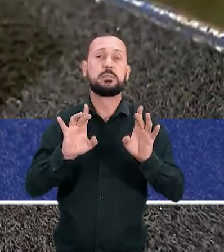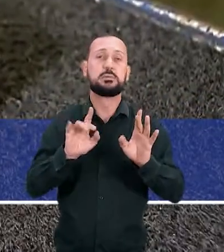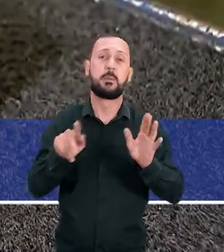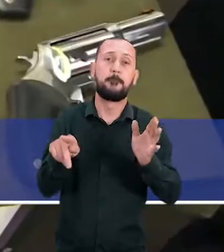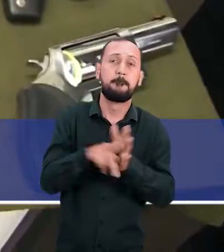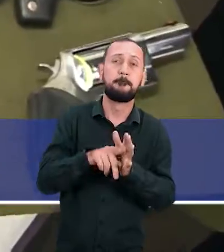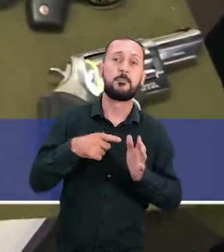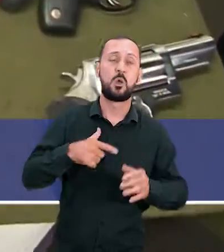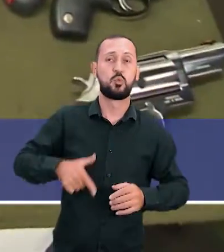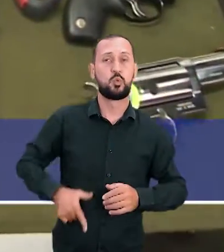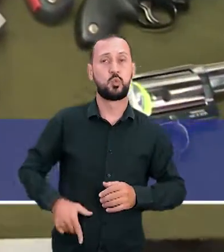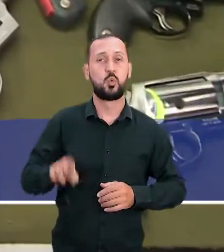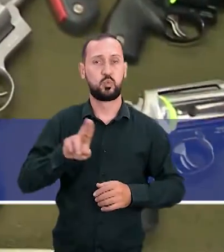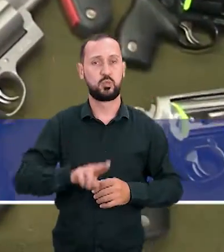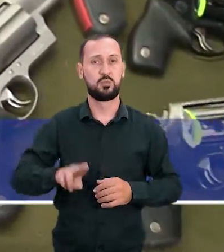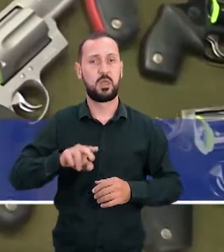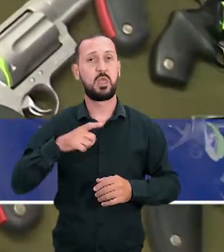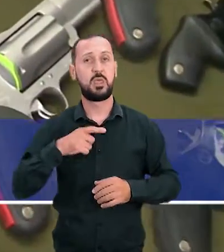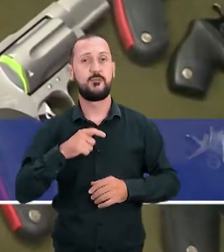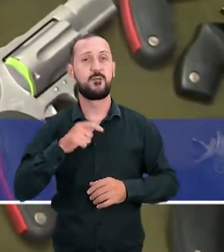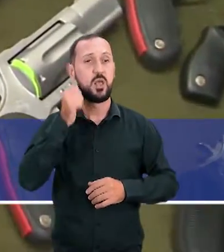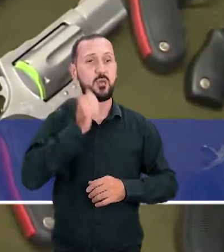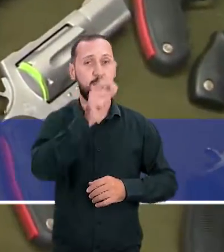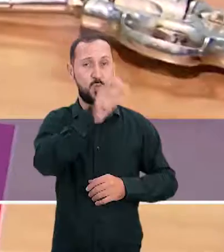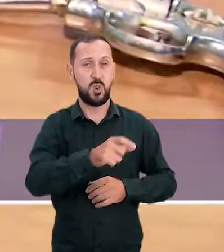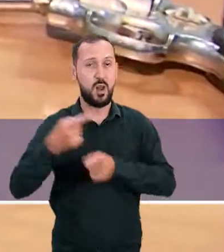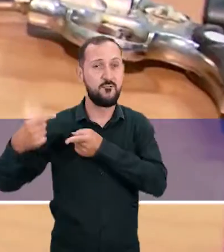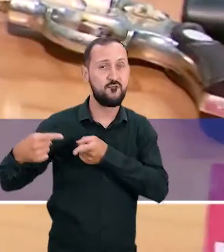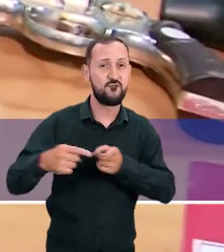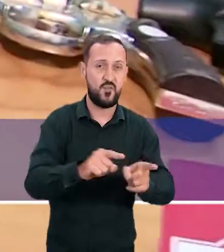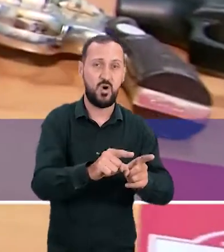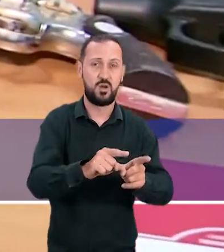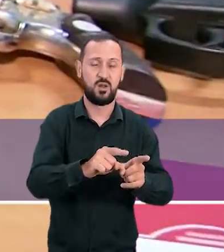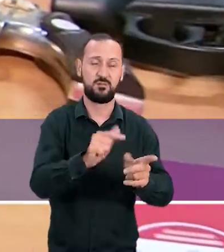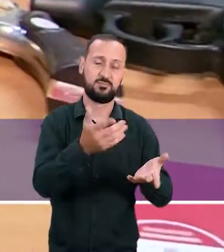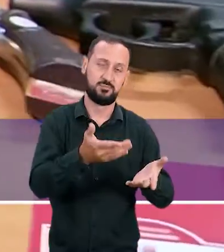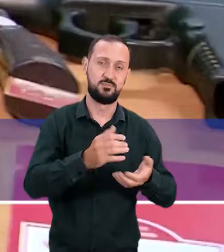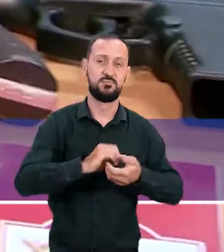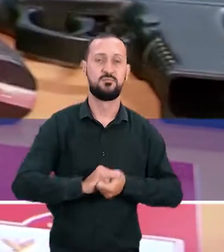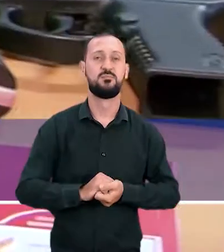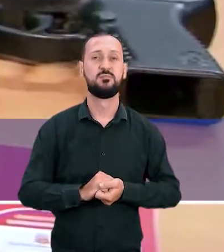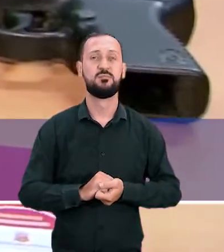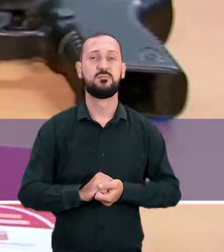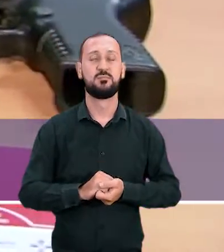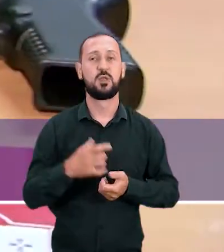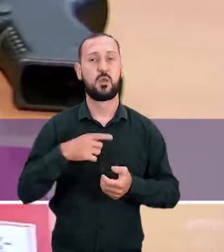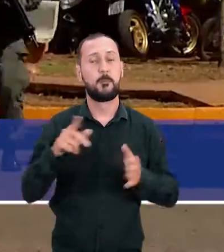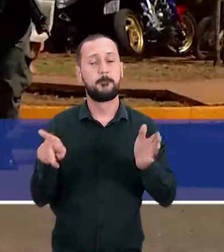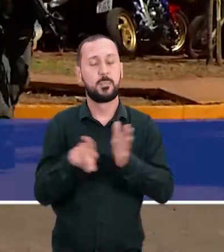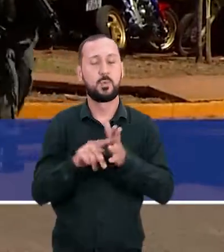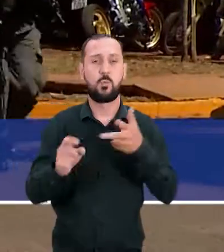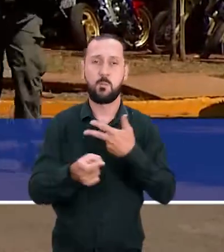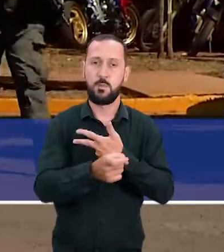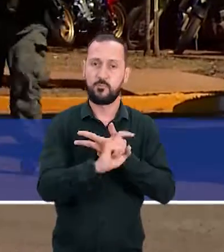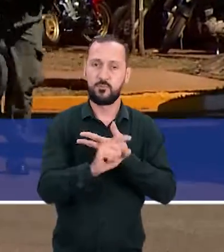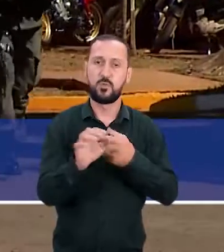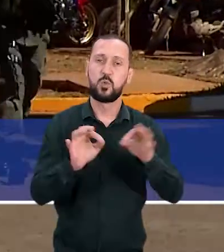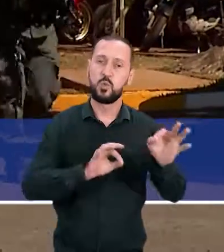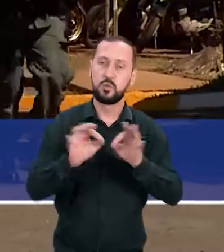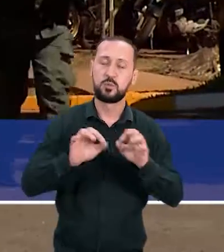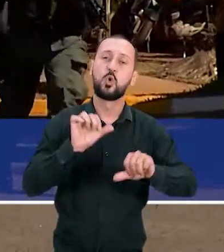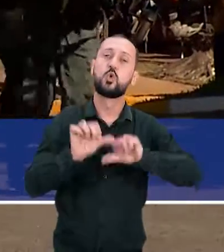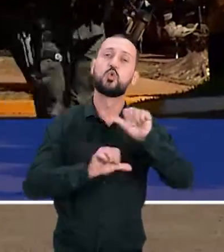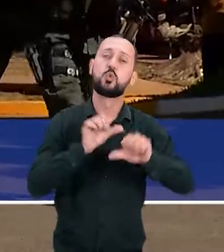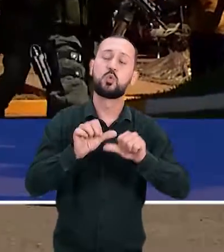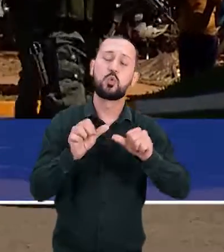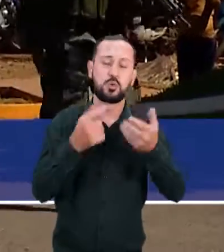ou restrição do porte de arma aos indivíduos que praticam violência doméstica e familiar contra a mulher. Já do Poder